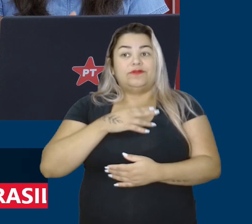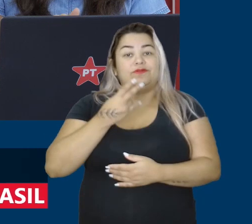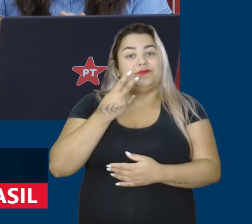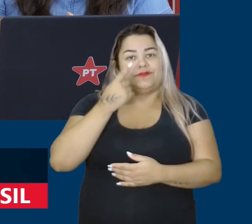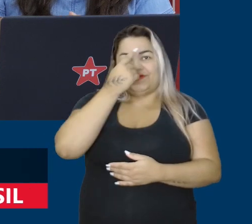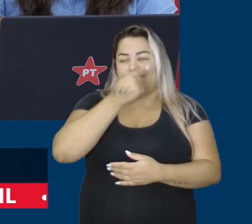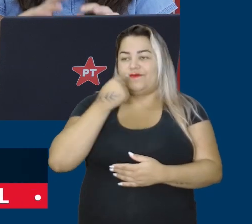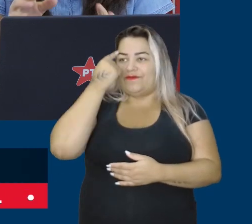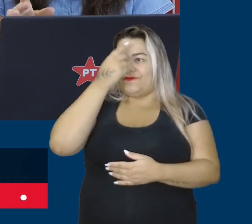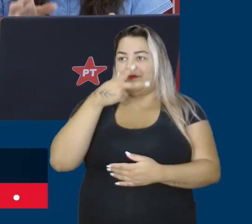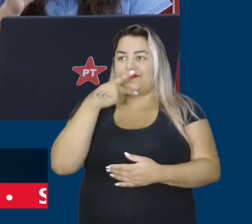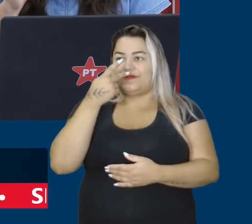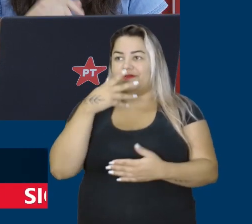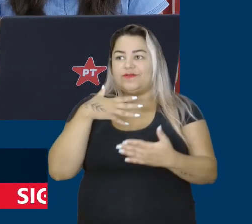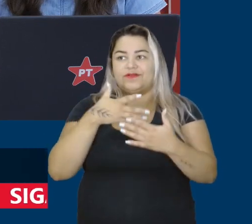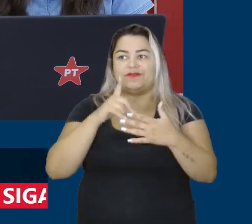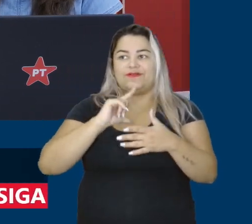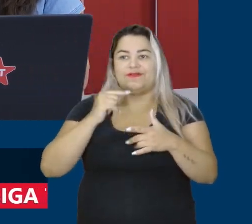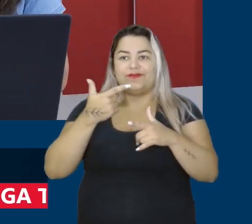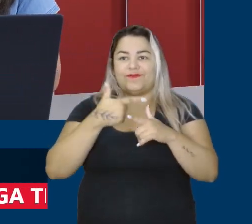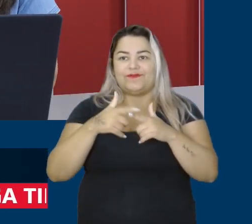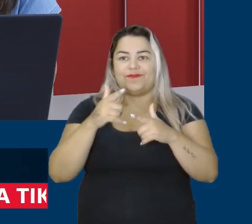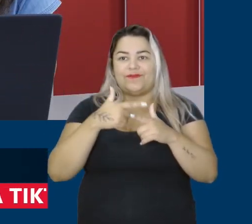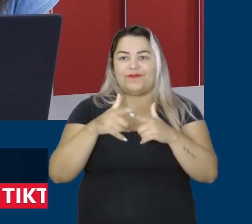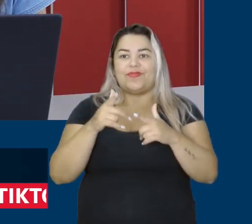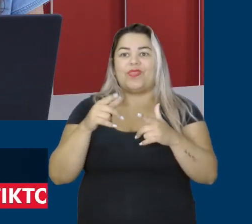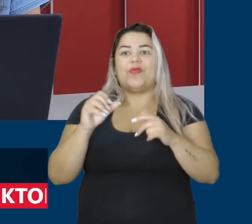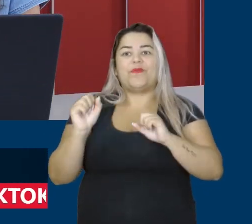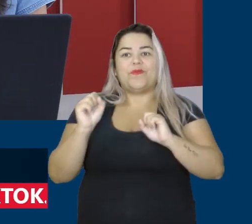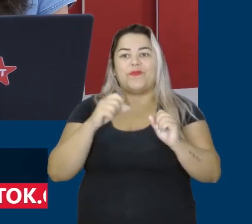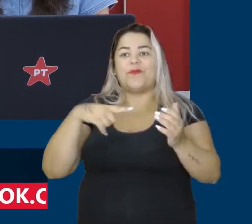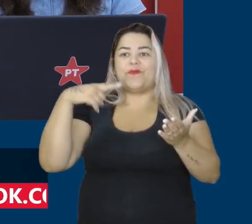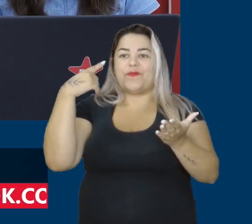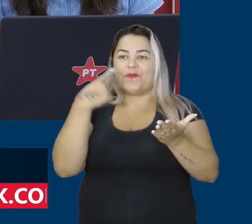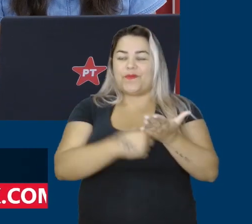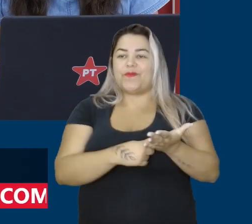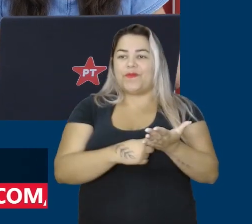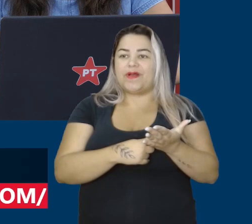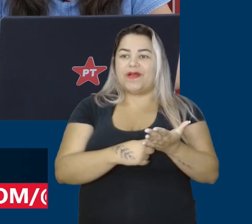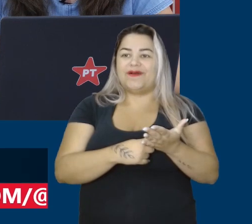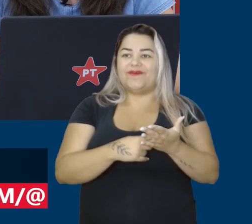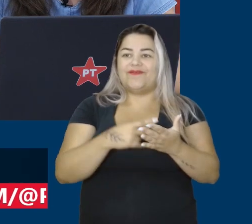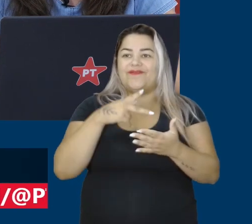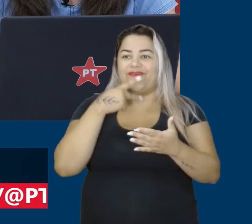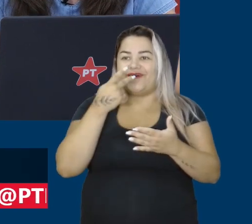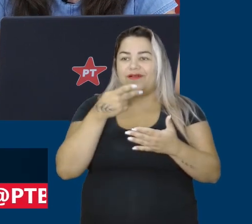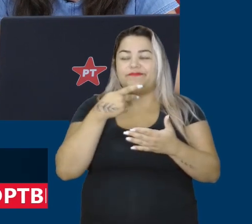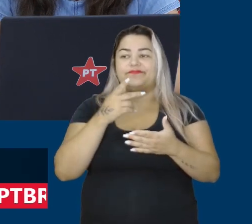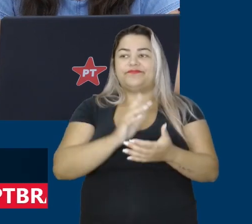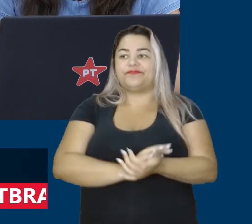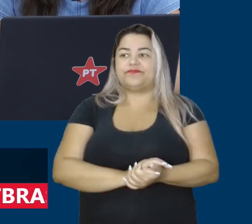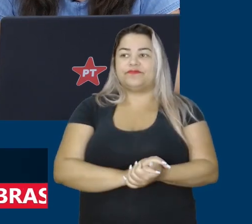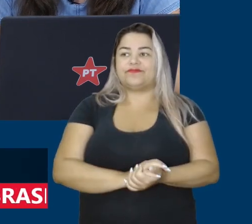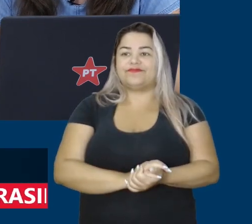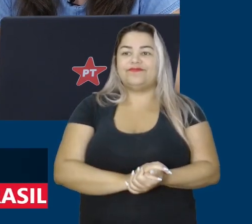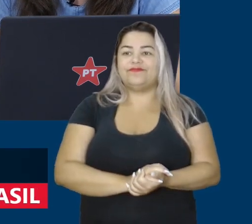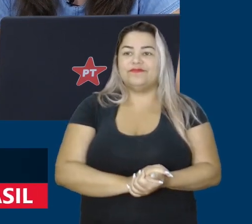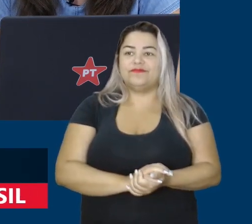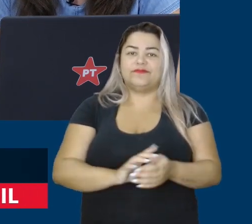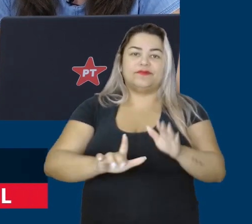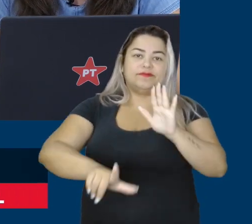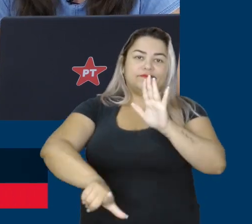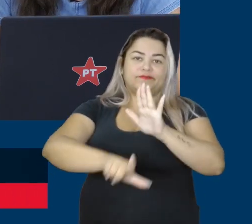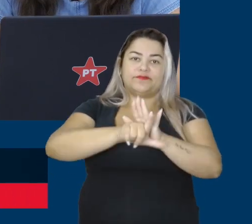sobre esses avanços, não tem o menor problema, não a gente pode marcar. Não deixa eu não falar, porque eu quero falar de uma das leis